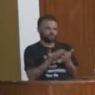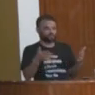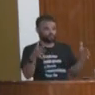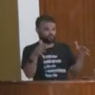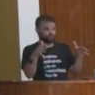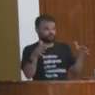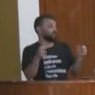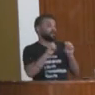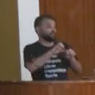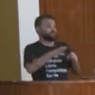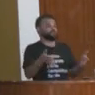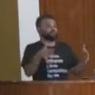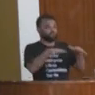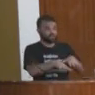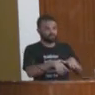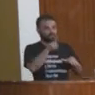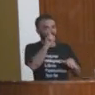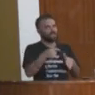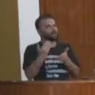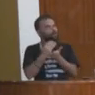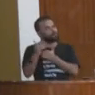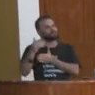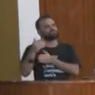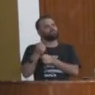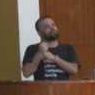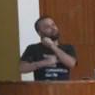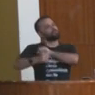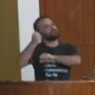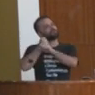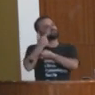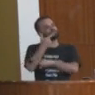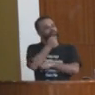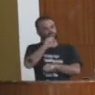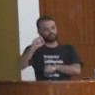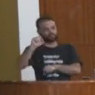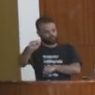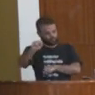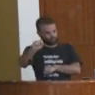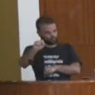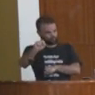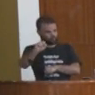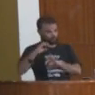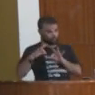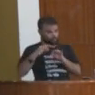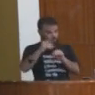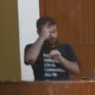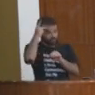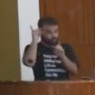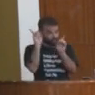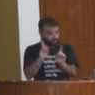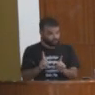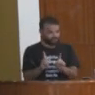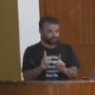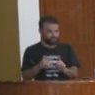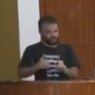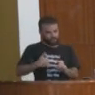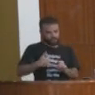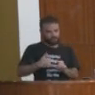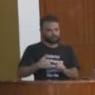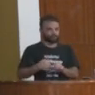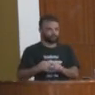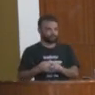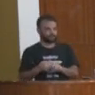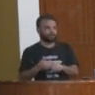quando nós conseguimos fazer com que todas as pessoas com deficiência em idade escolar estejam